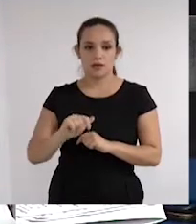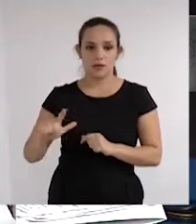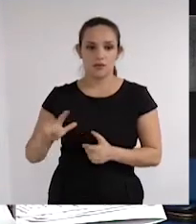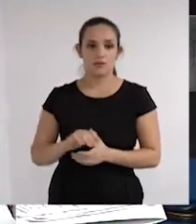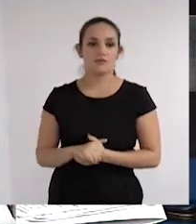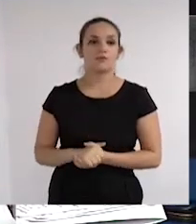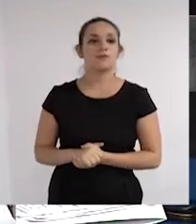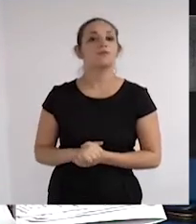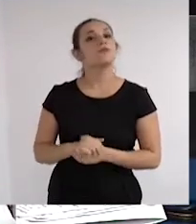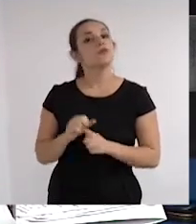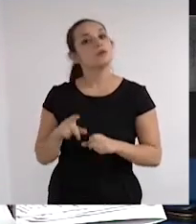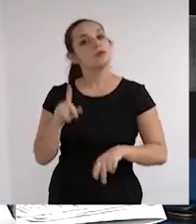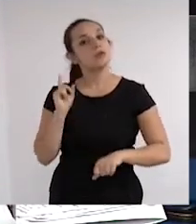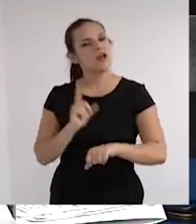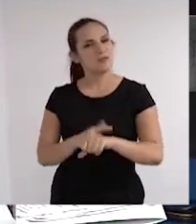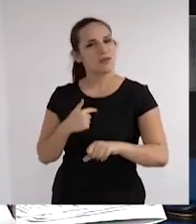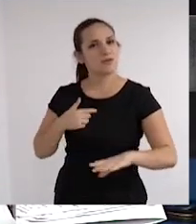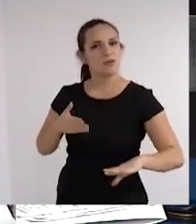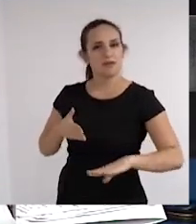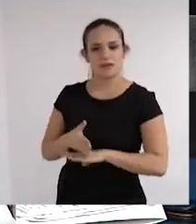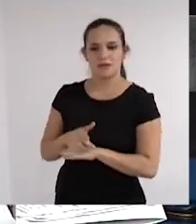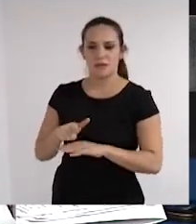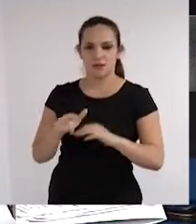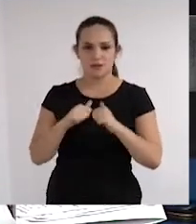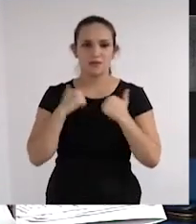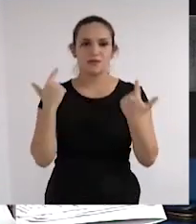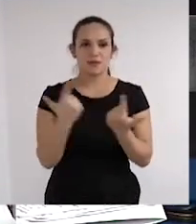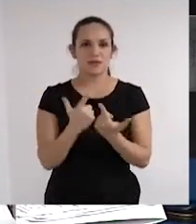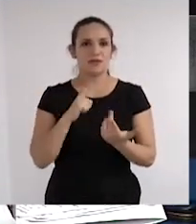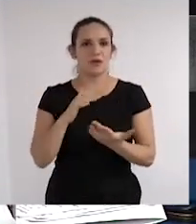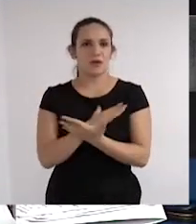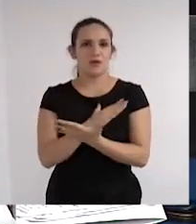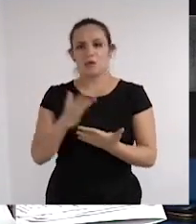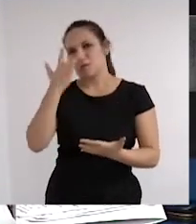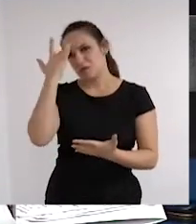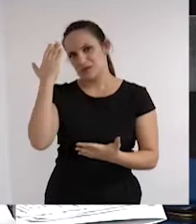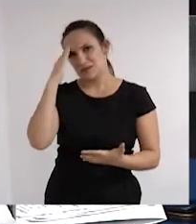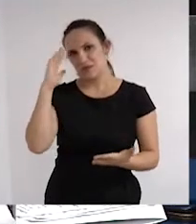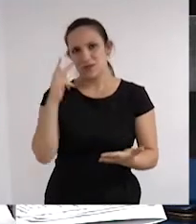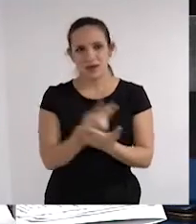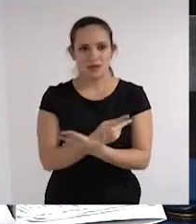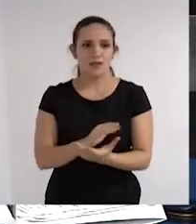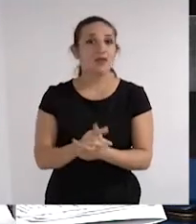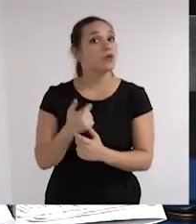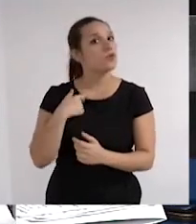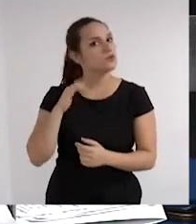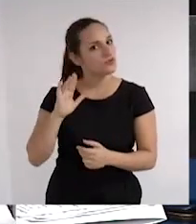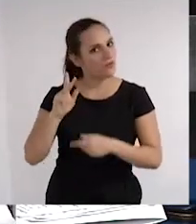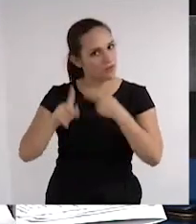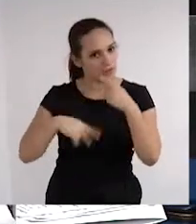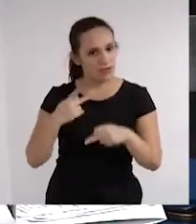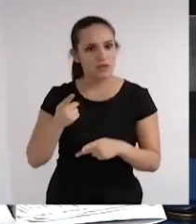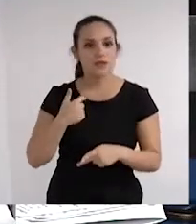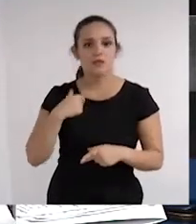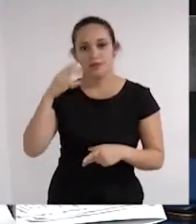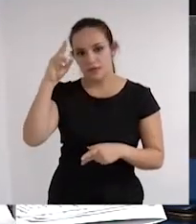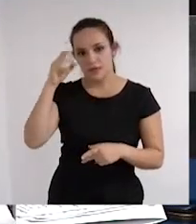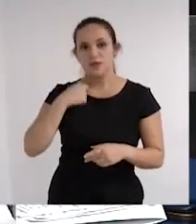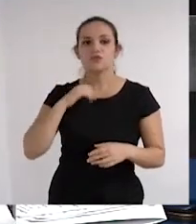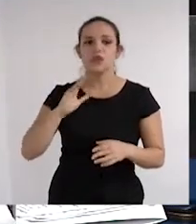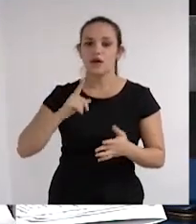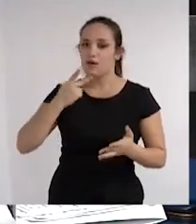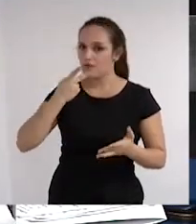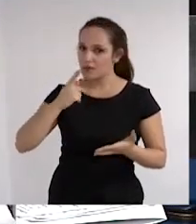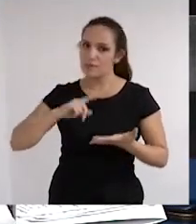quando entrei nesta casa aqui, e repito, às vezes fui até mal interpretado, uma das observações que eu fiz, eu vou repetir exatamente o que eu falei várias vezes